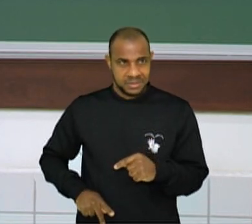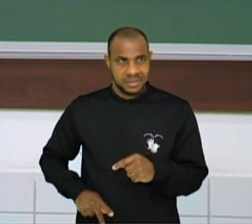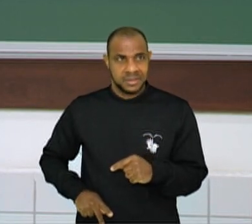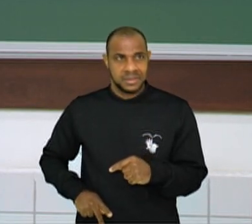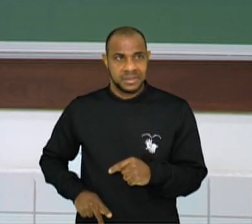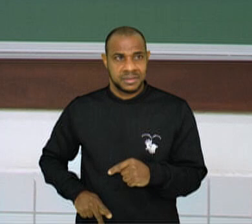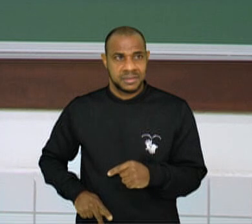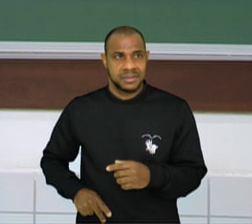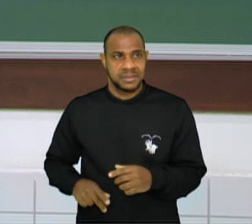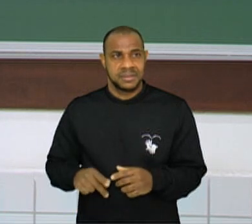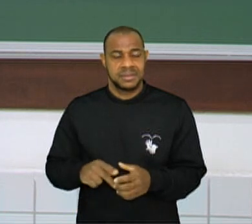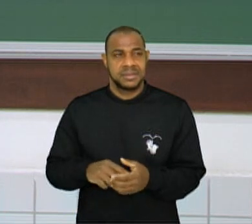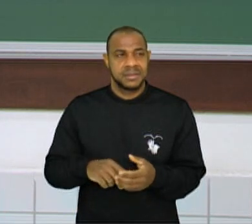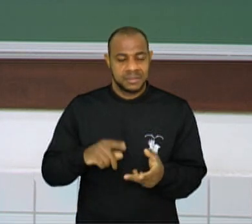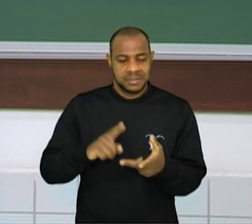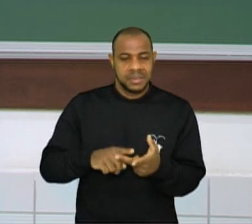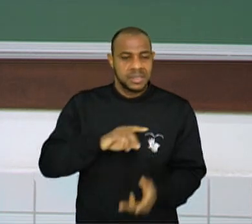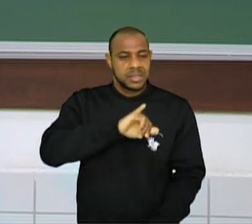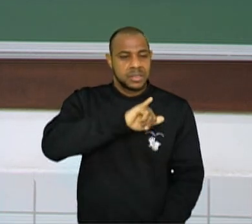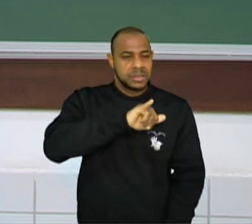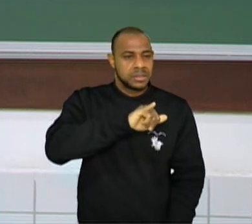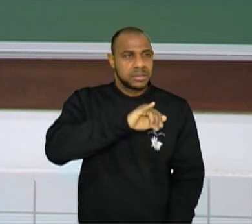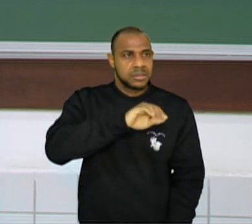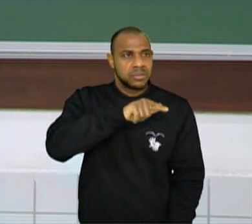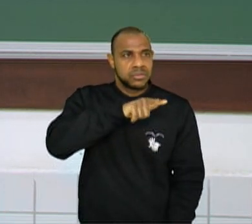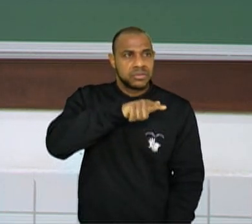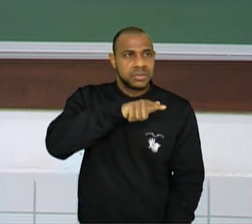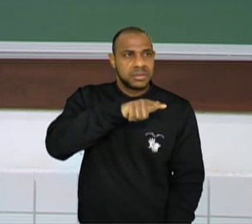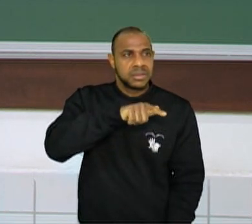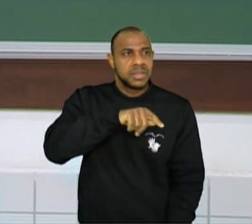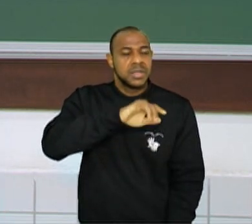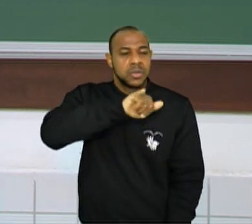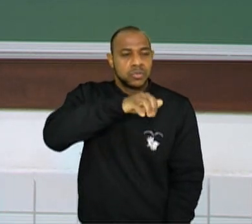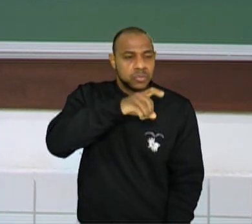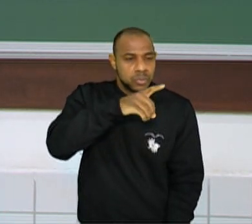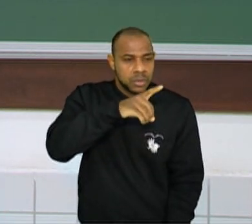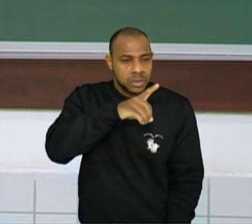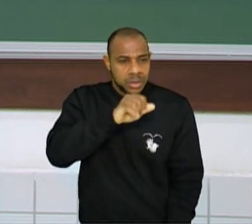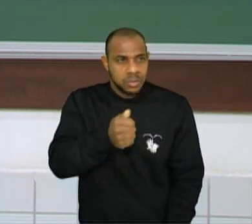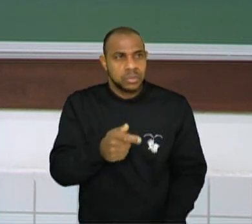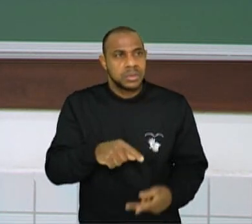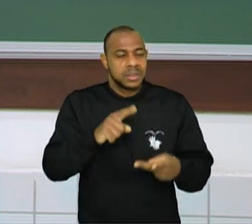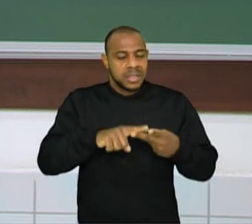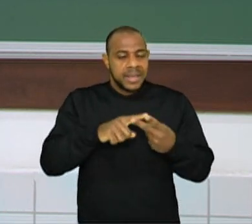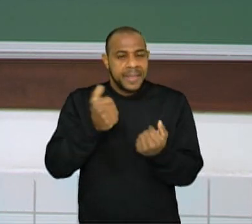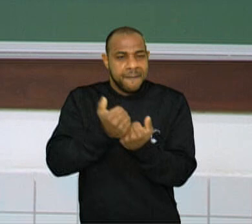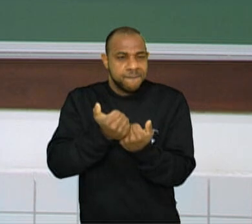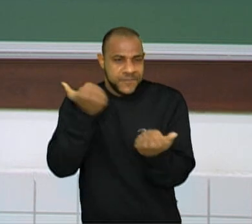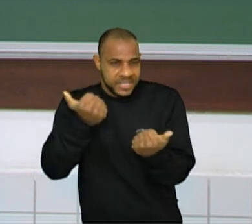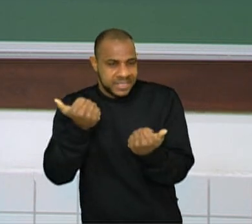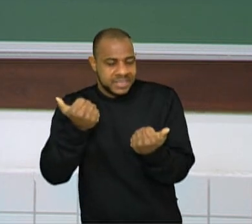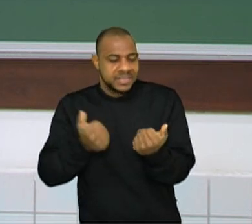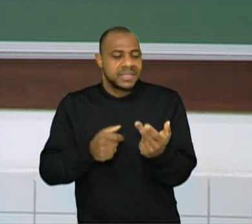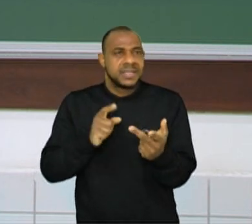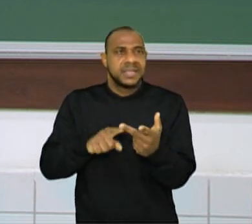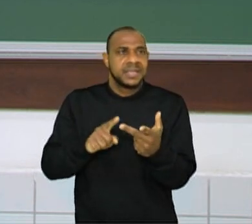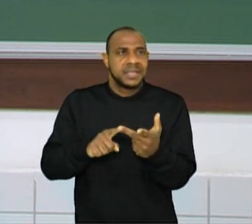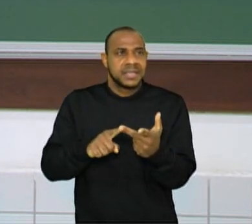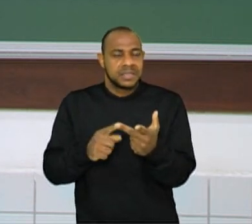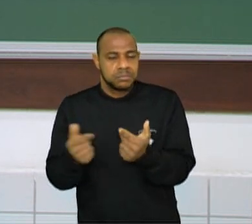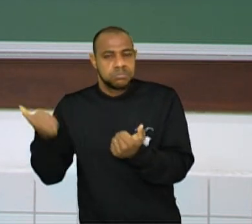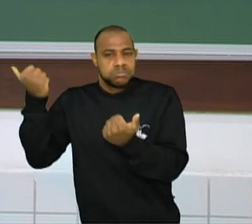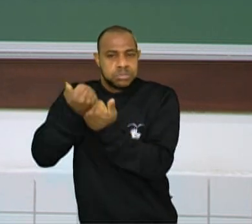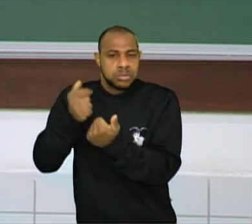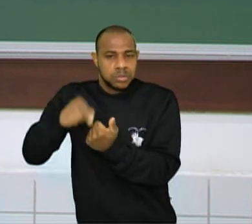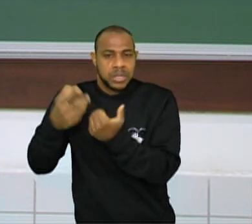o Jânio Quadros. O João Goulart era o vice, sim? Na ausência do João Goulart, na ausência do vice, quem assume é o